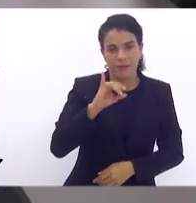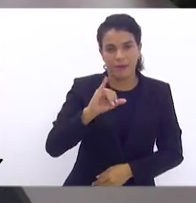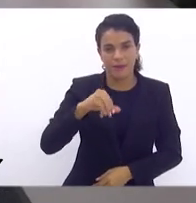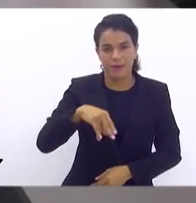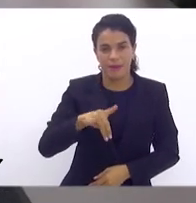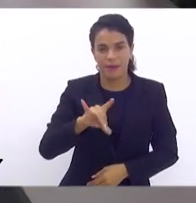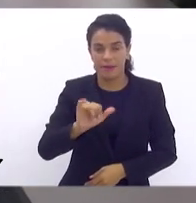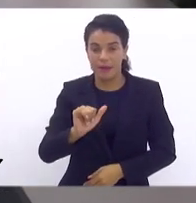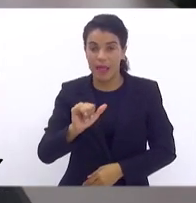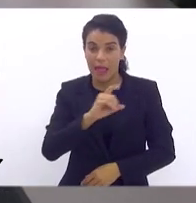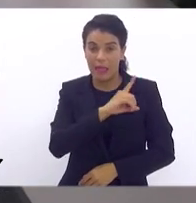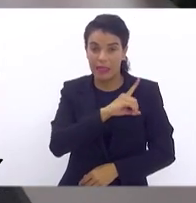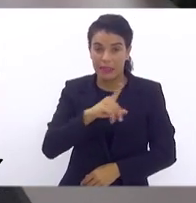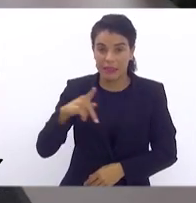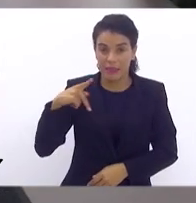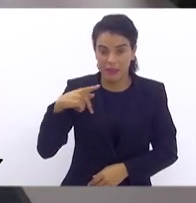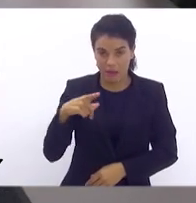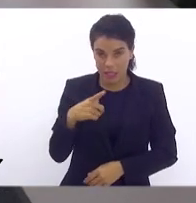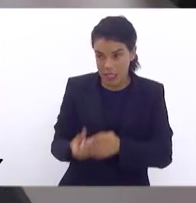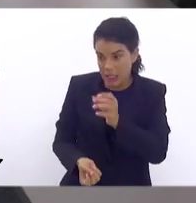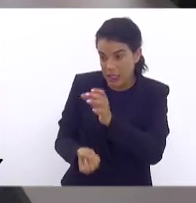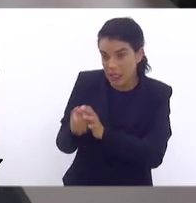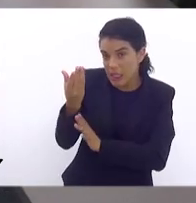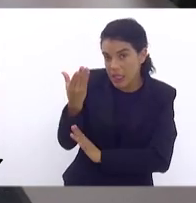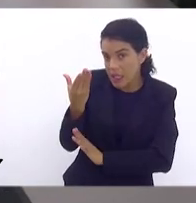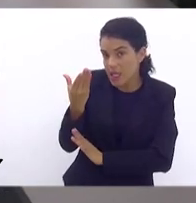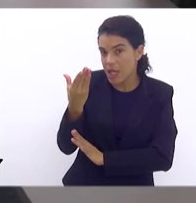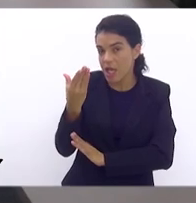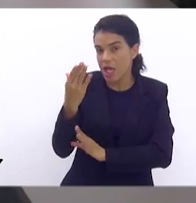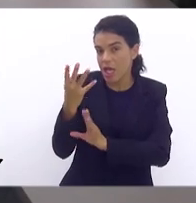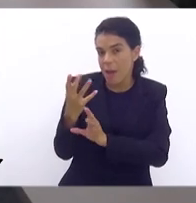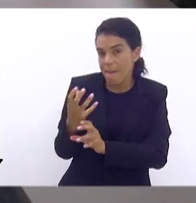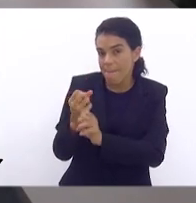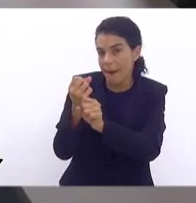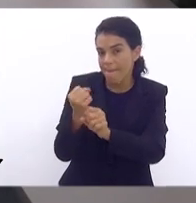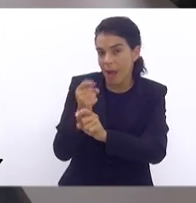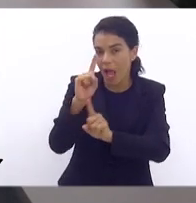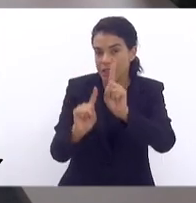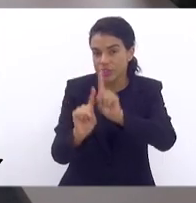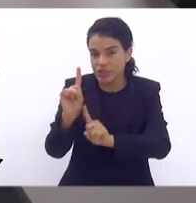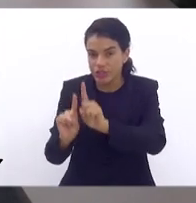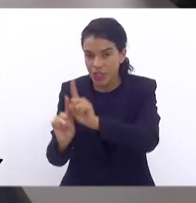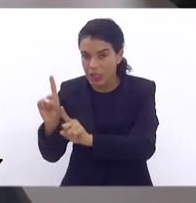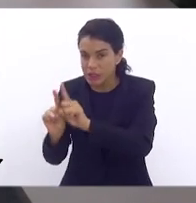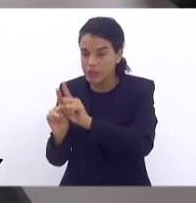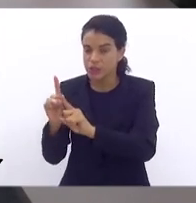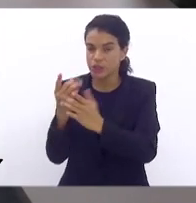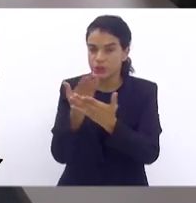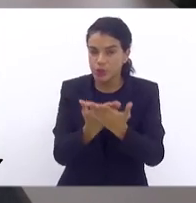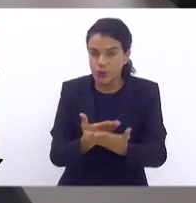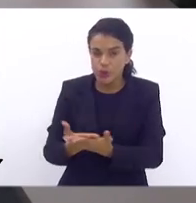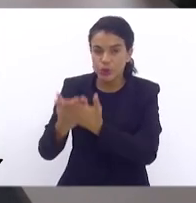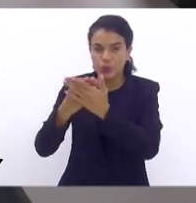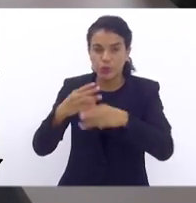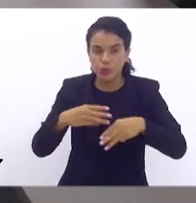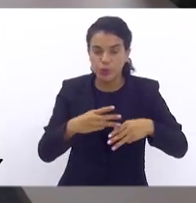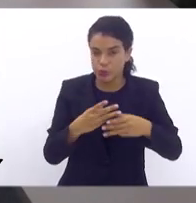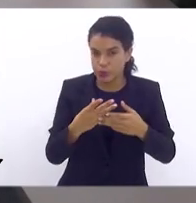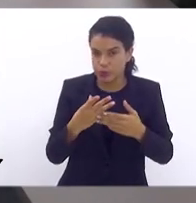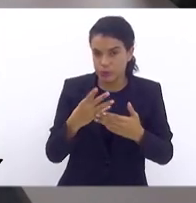a Defensoria Pública produz algum tipo de estatística ao final do ano que a gente possa anexar